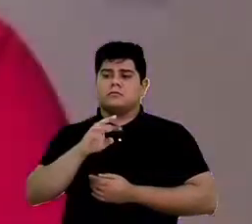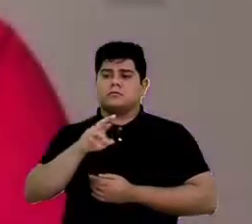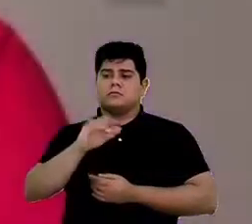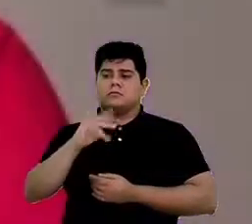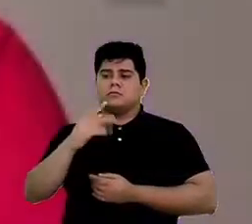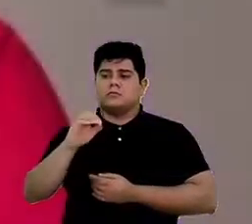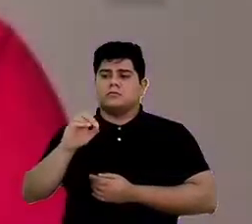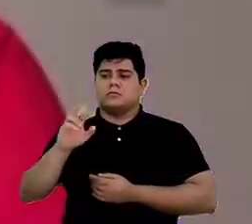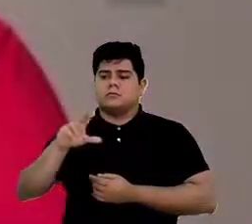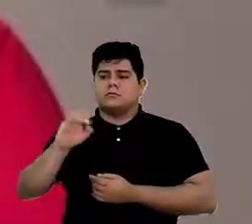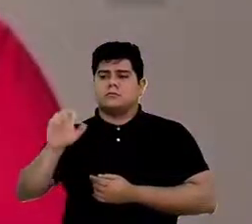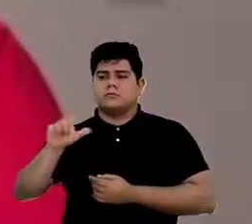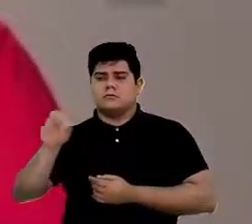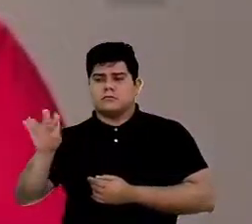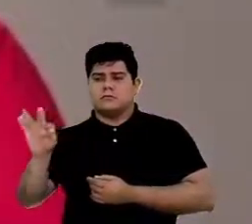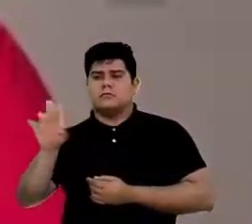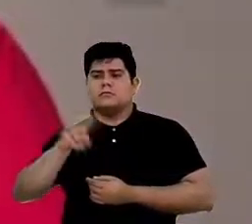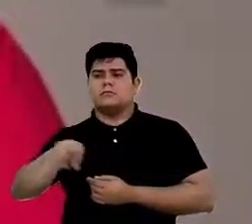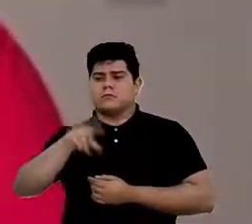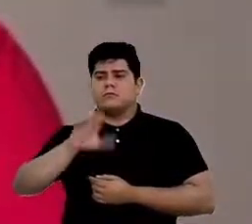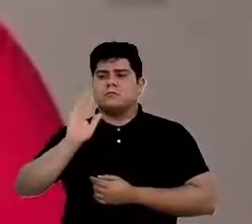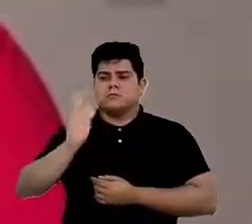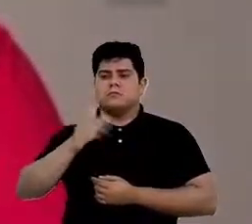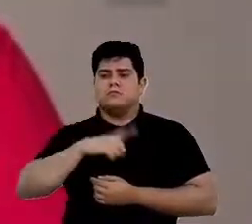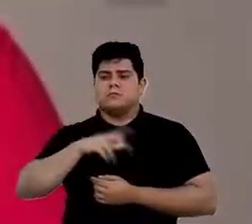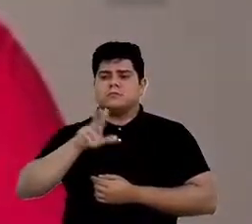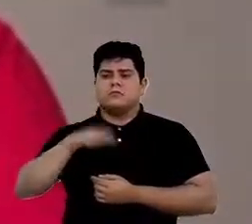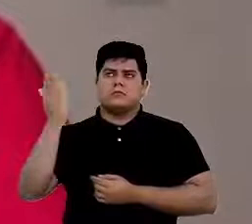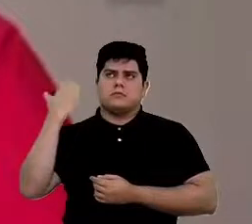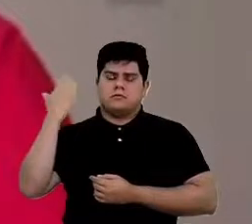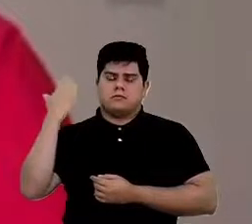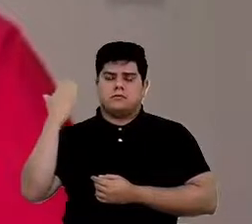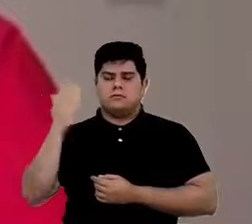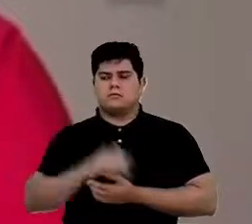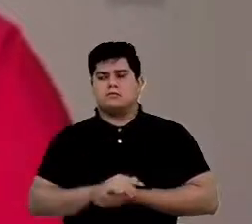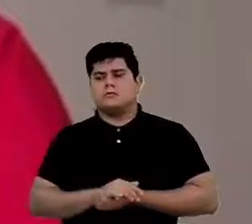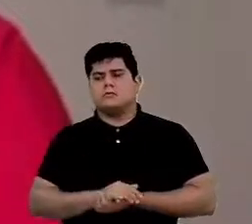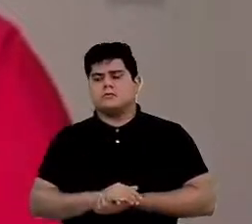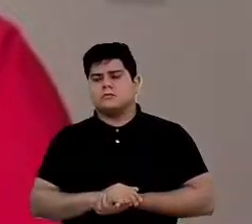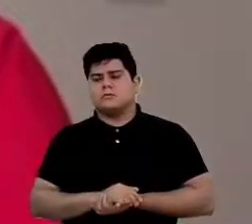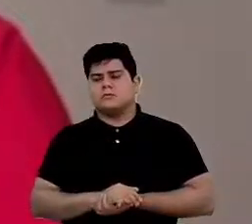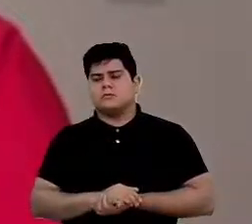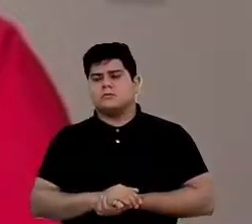gente já utilizamos mais no passado.